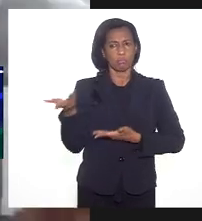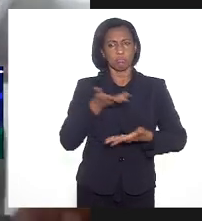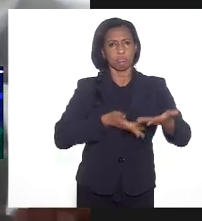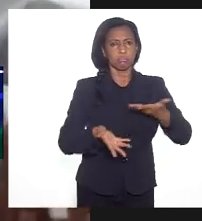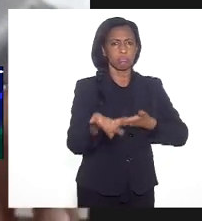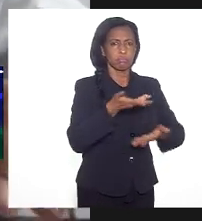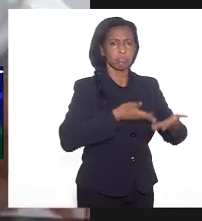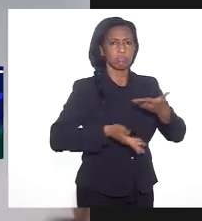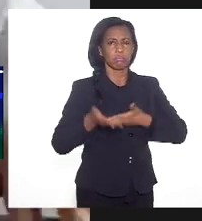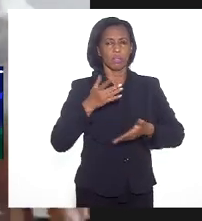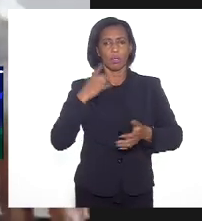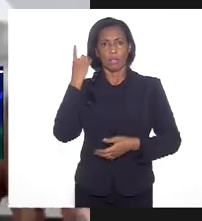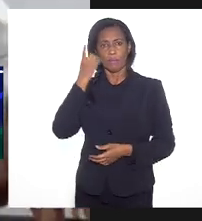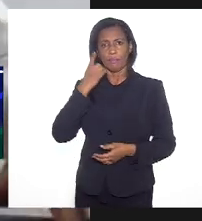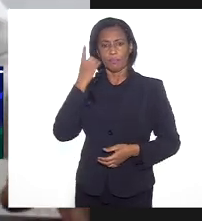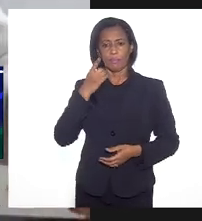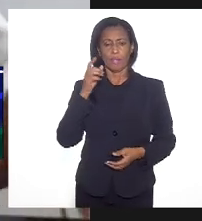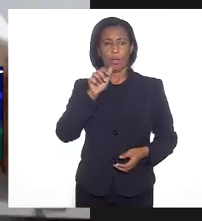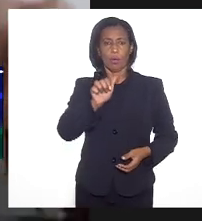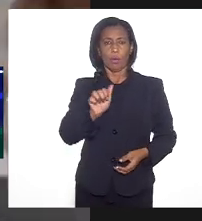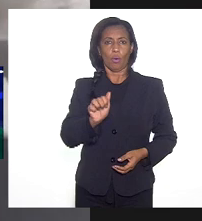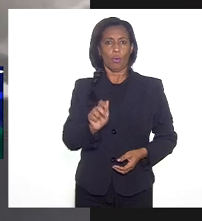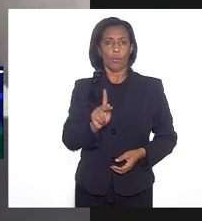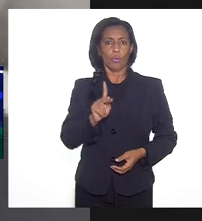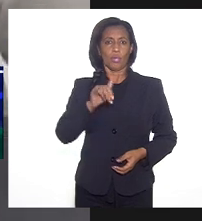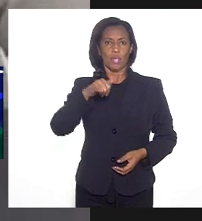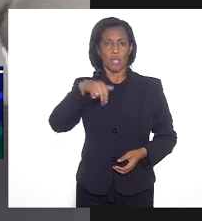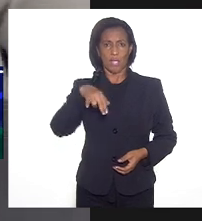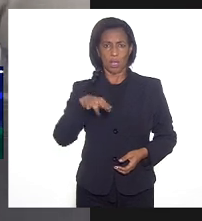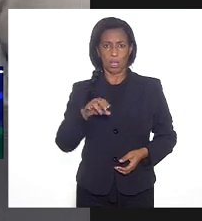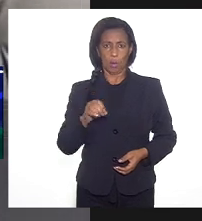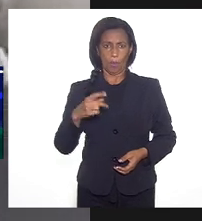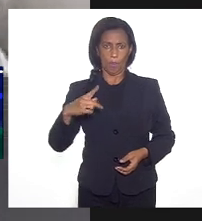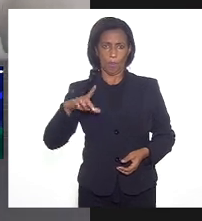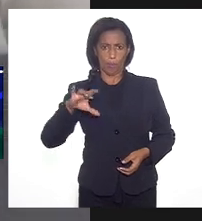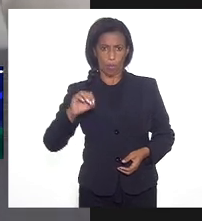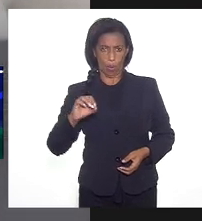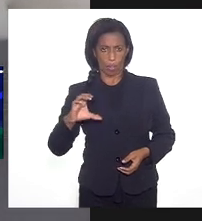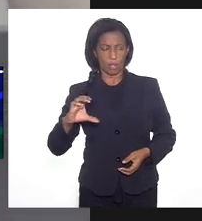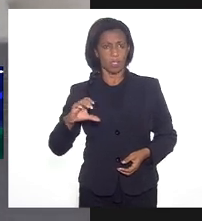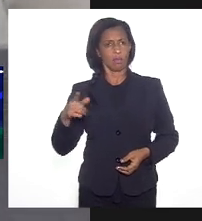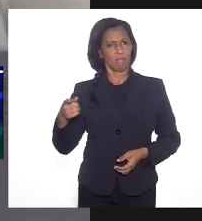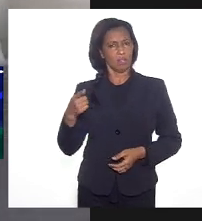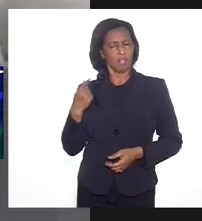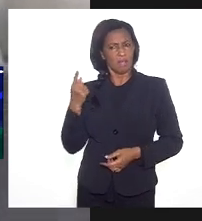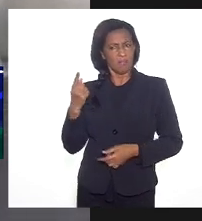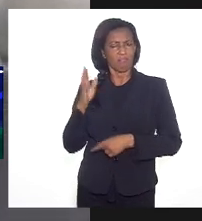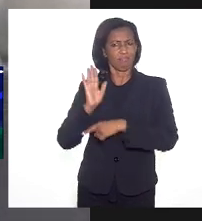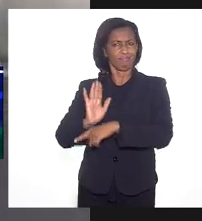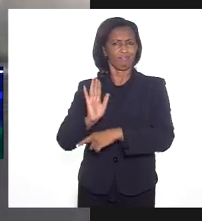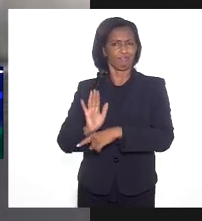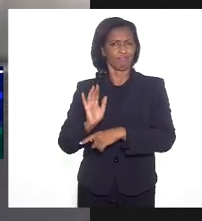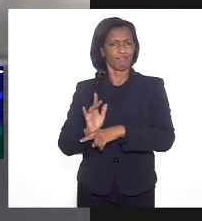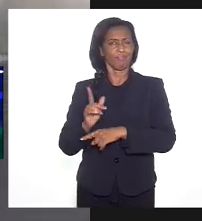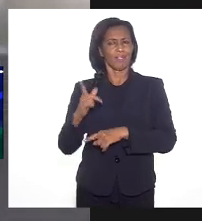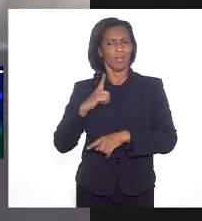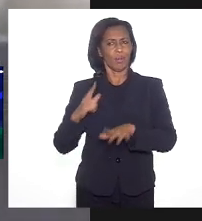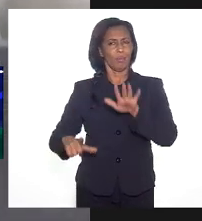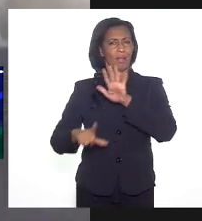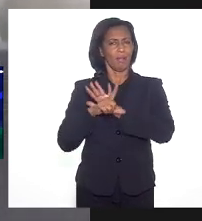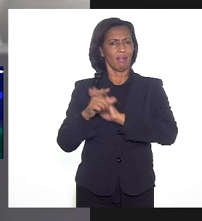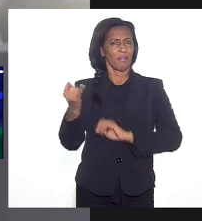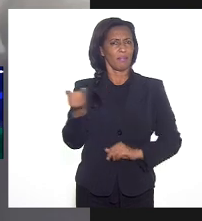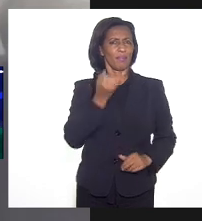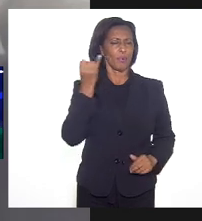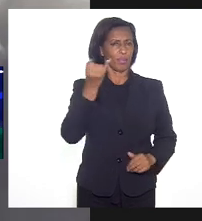feita com o deputado Alexandre Kinnoploch que defende essa pauta e aprovou uma lei importante que a